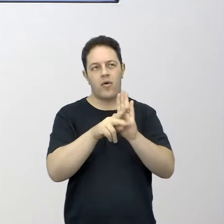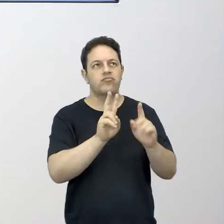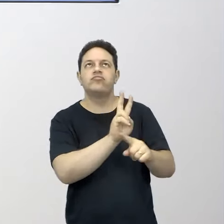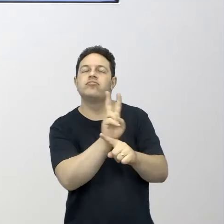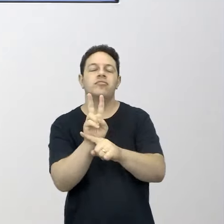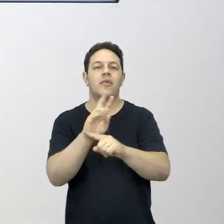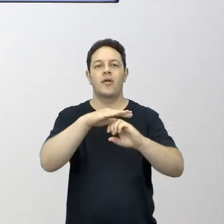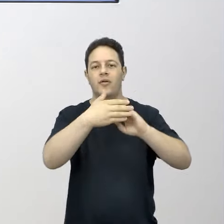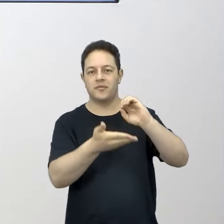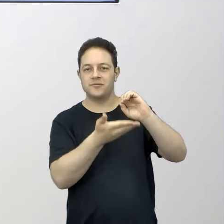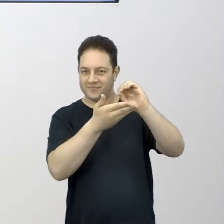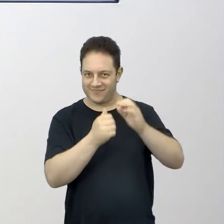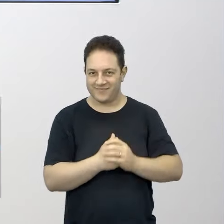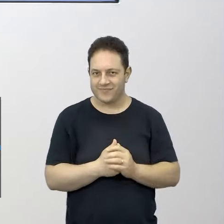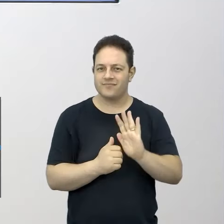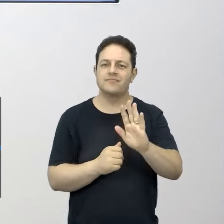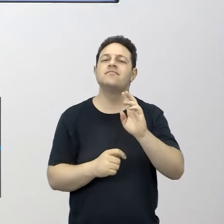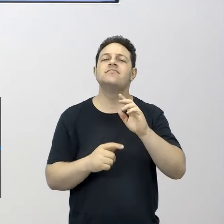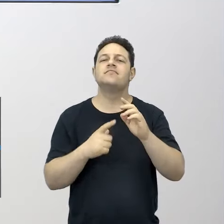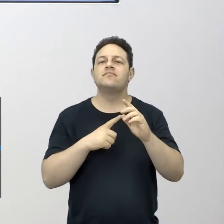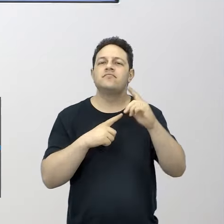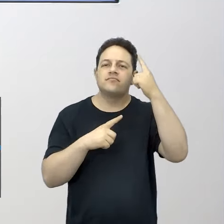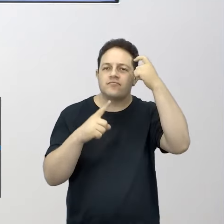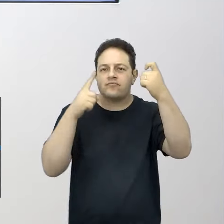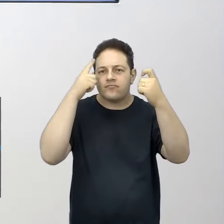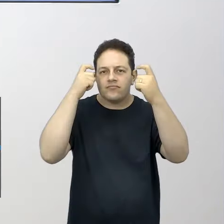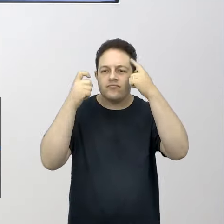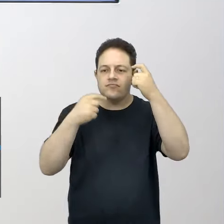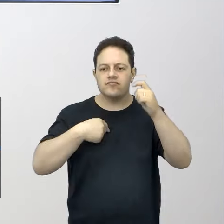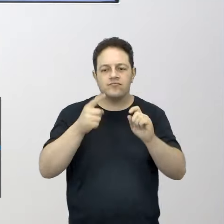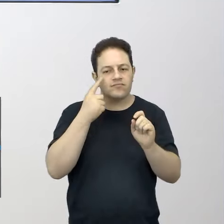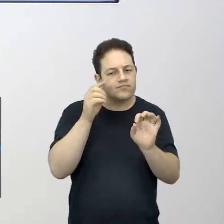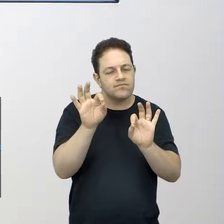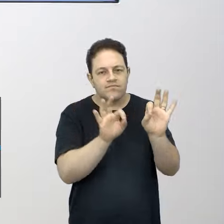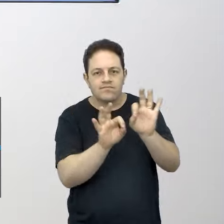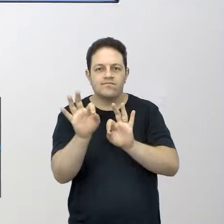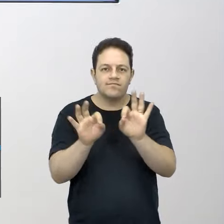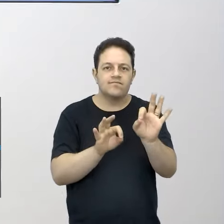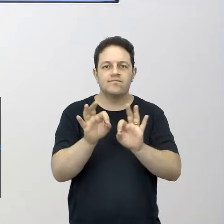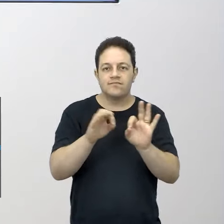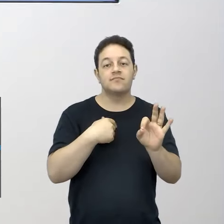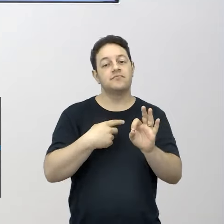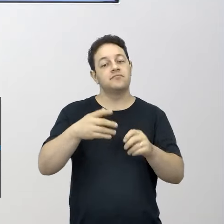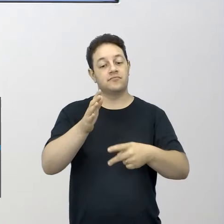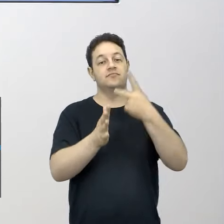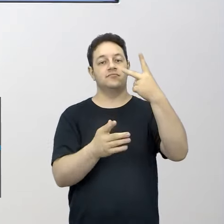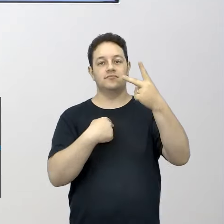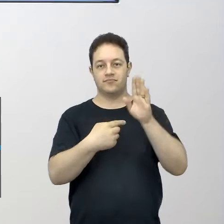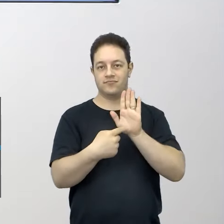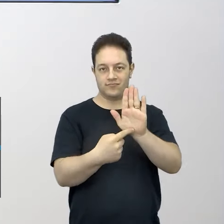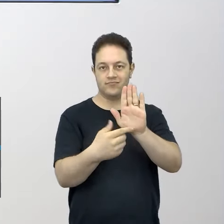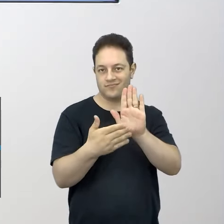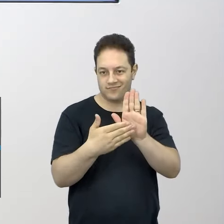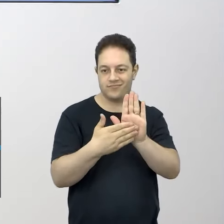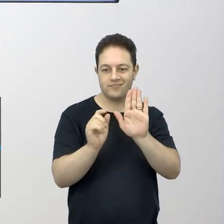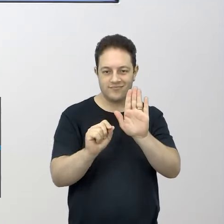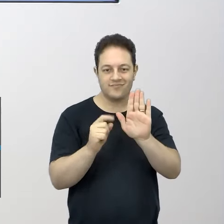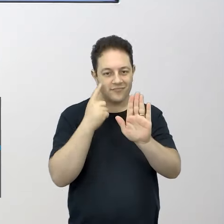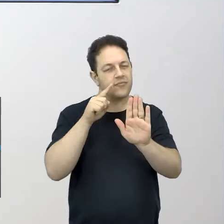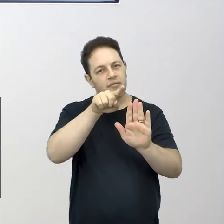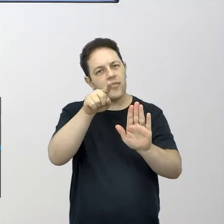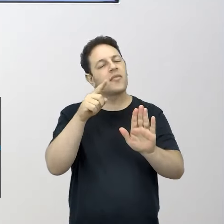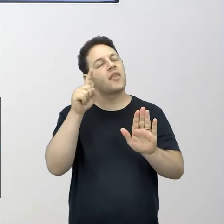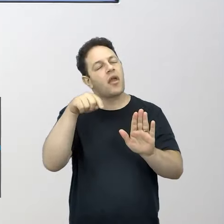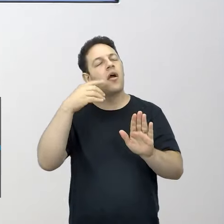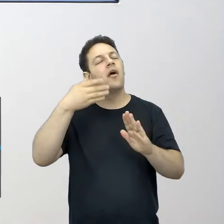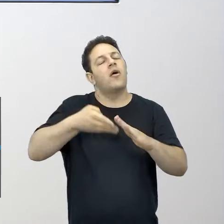Sustentável. Então tem algumas ideias que eu sempre vou pincelando, já acho que é a segunda vez que eu trago para você aqui essa proposta, mas é justamente para você ir se familiarizando